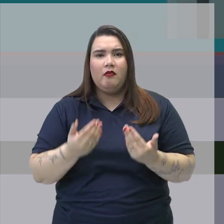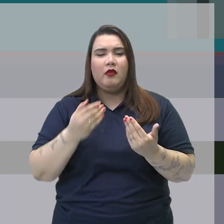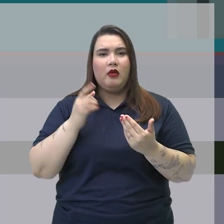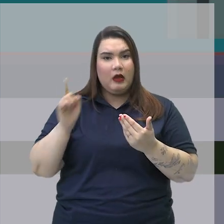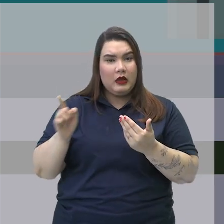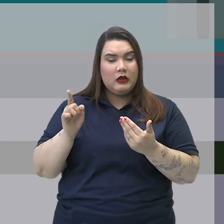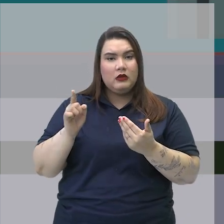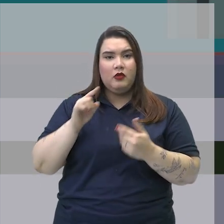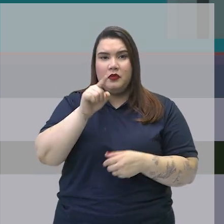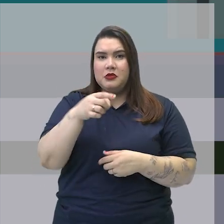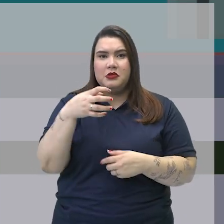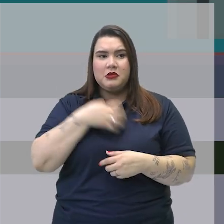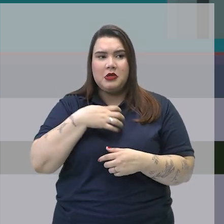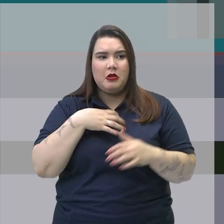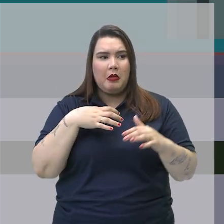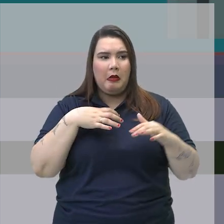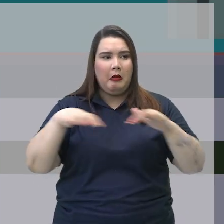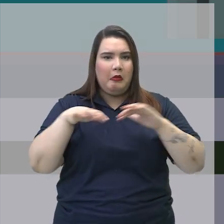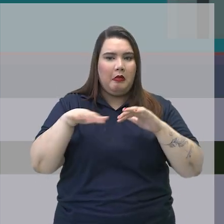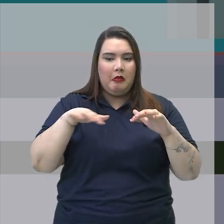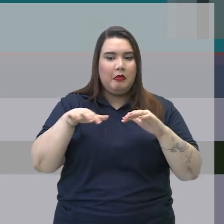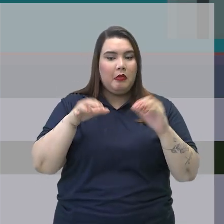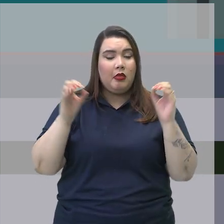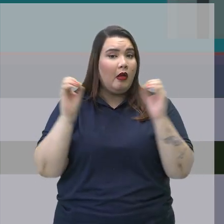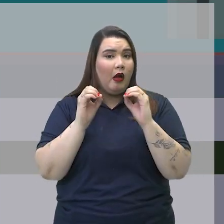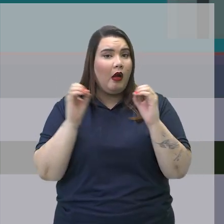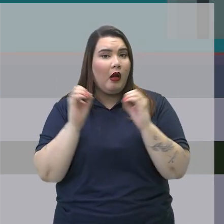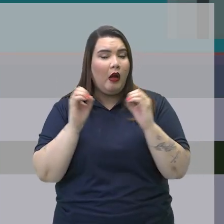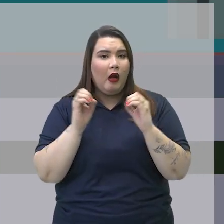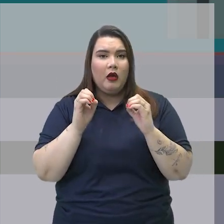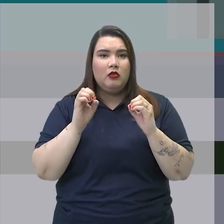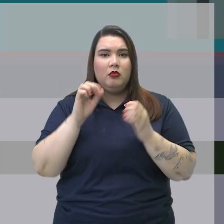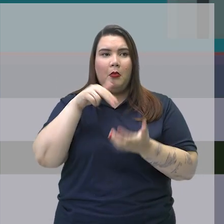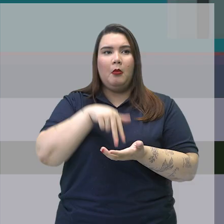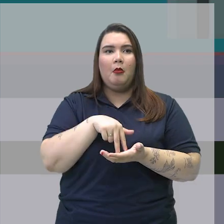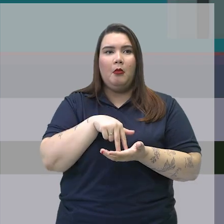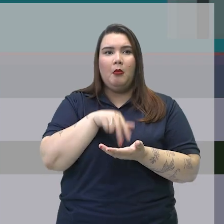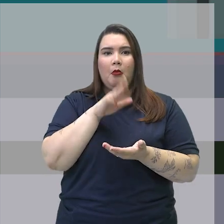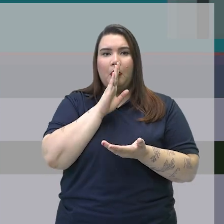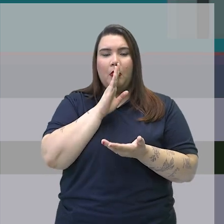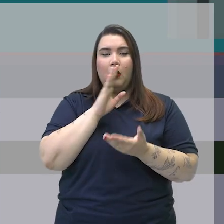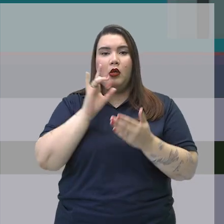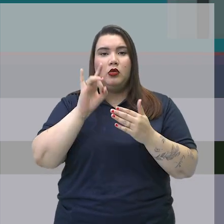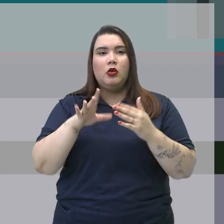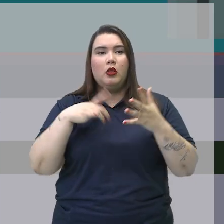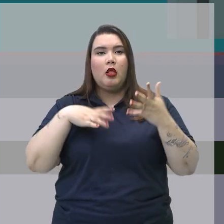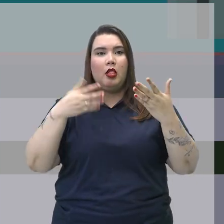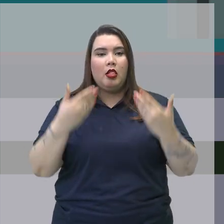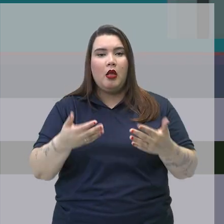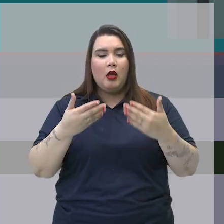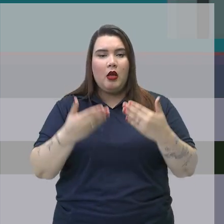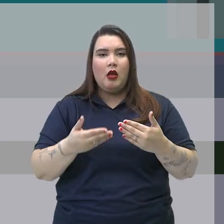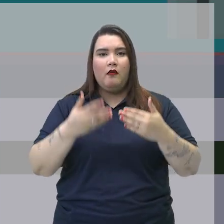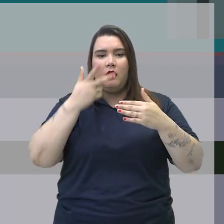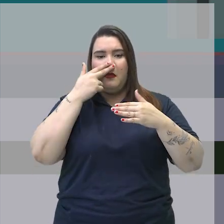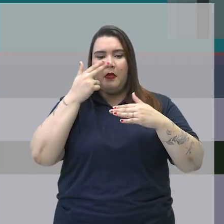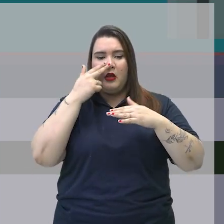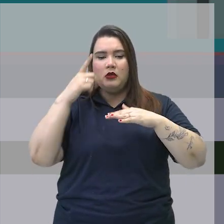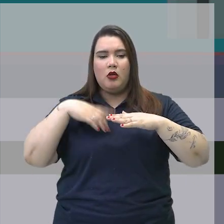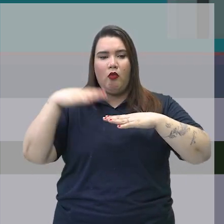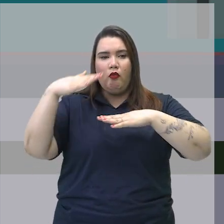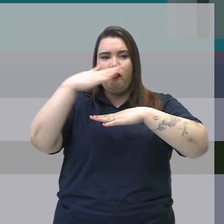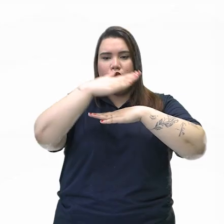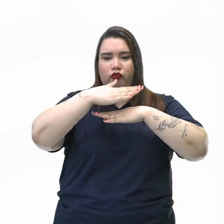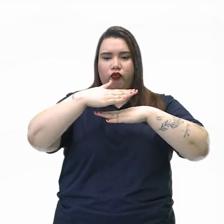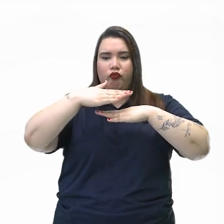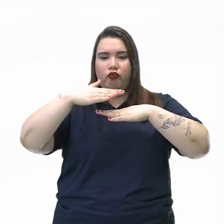porque não há trepidação, porque ele simplesmente flutua sobre o trilho por causa da levitação magnética, né? E